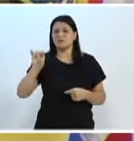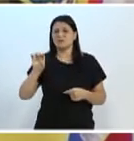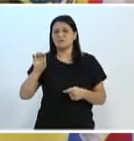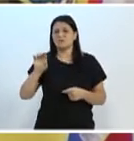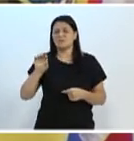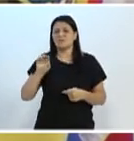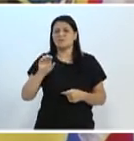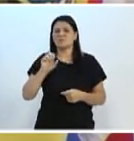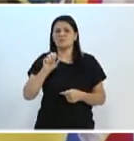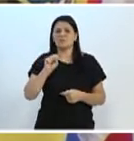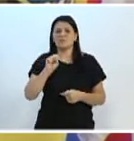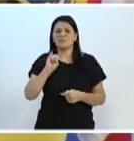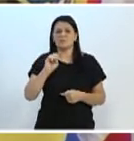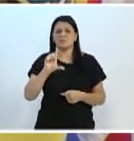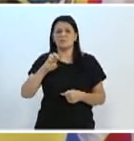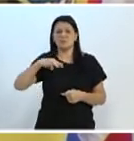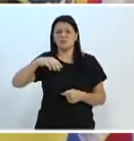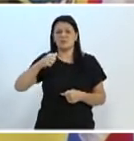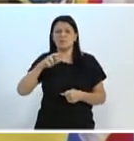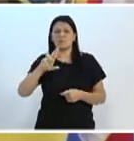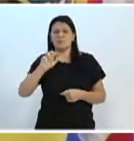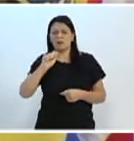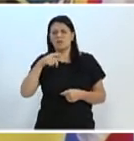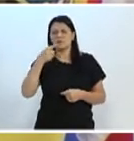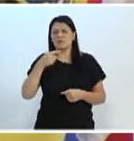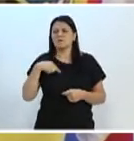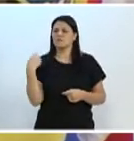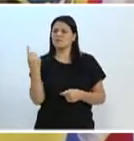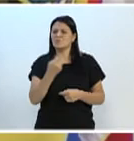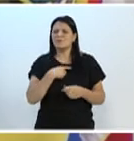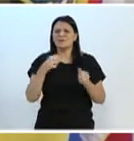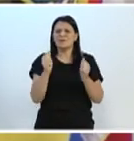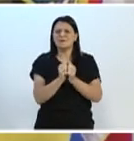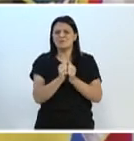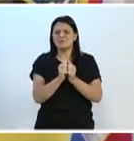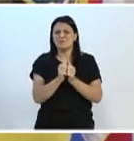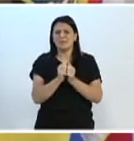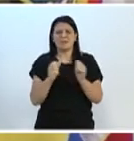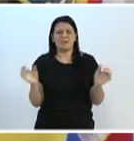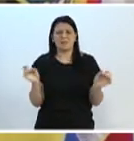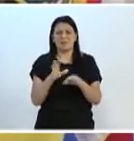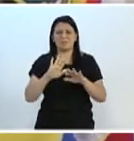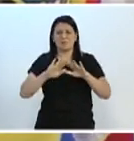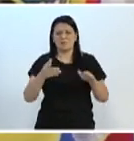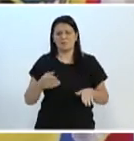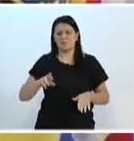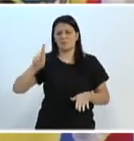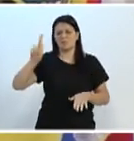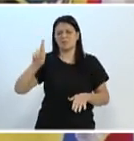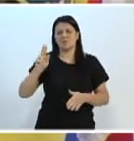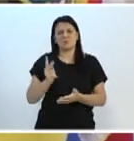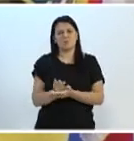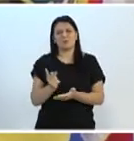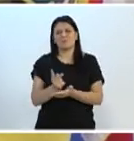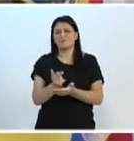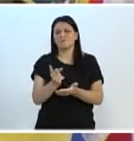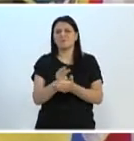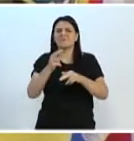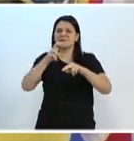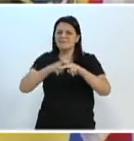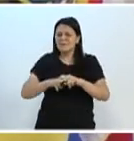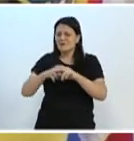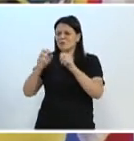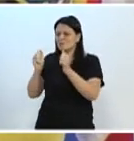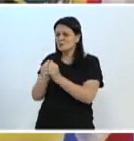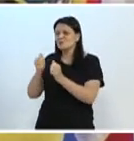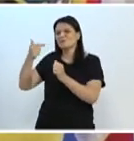seu próprio discurso, isso é verdade, nós estamos aqui para construir. Acabou aqui a eleição da mesa diretora, nós vamos ter que sentar novamente, nós vamos ter que conversar